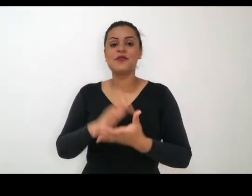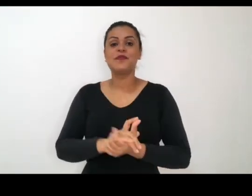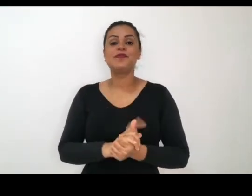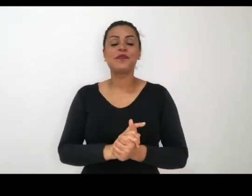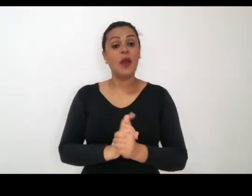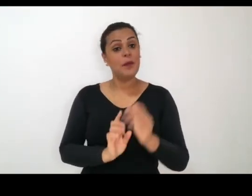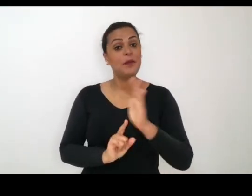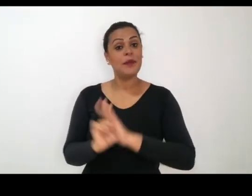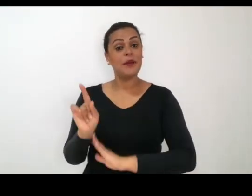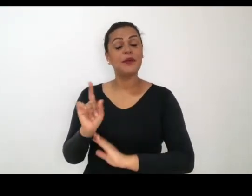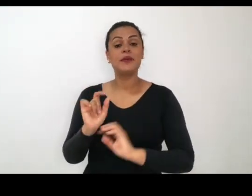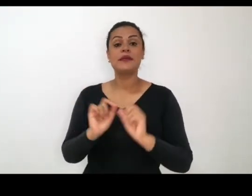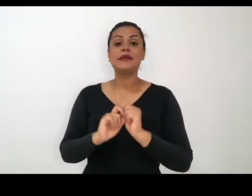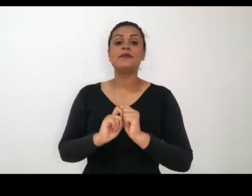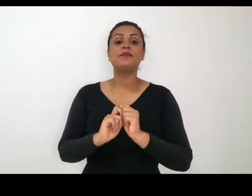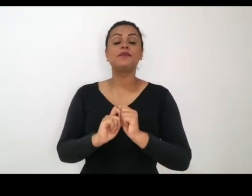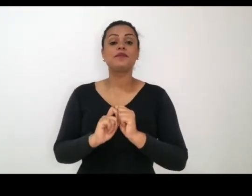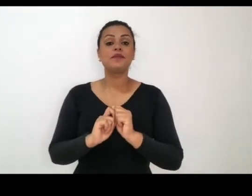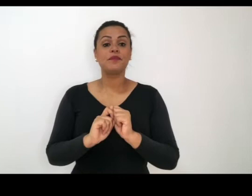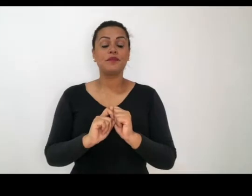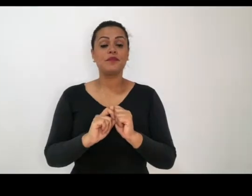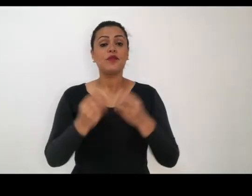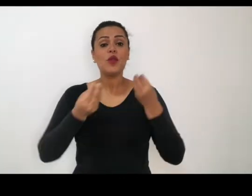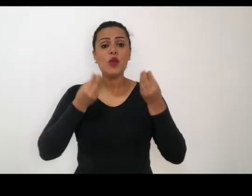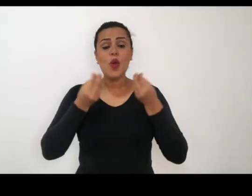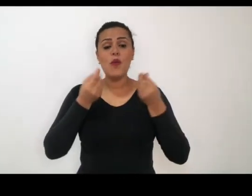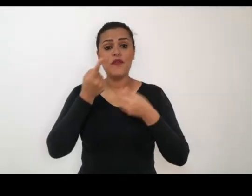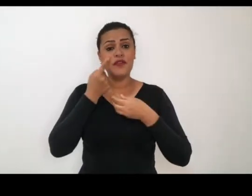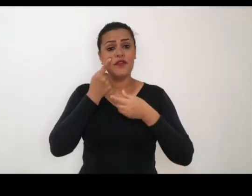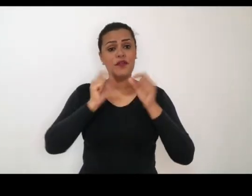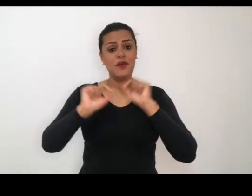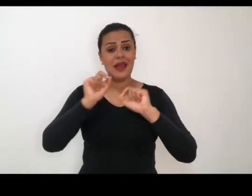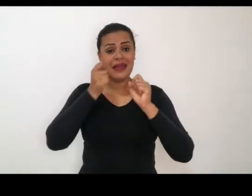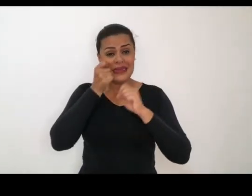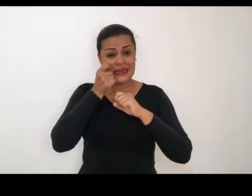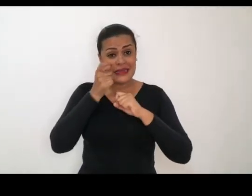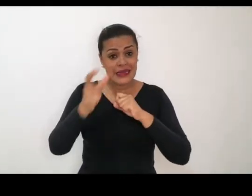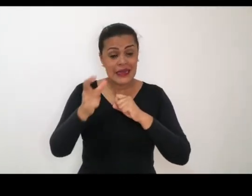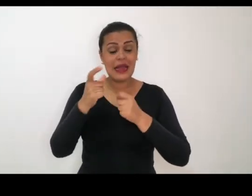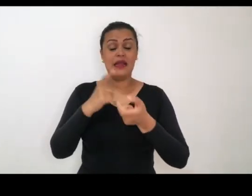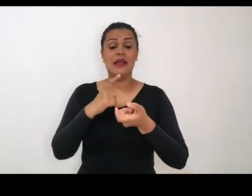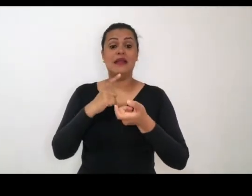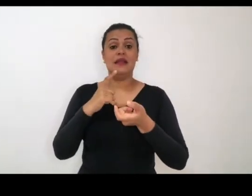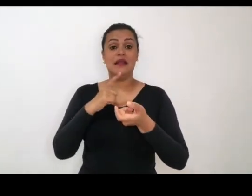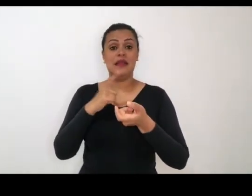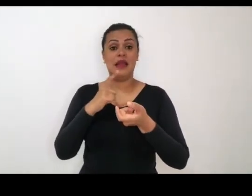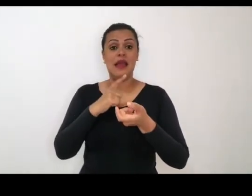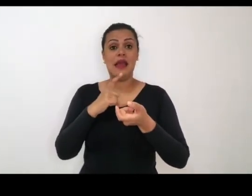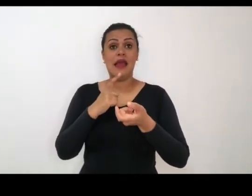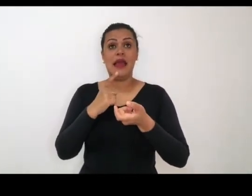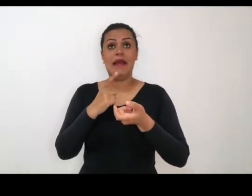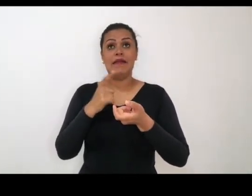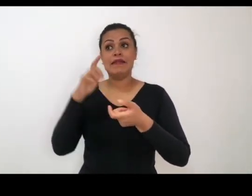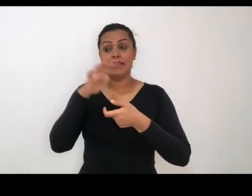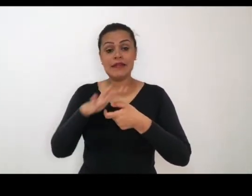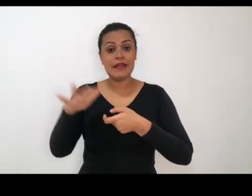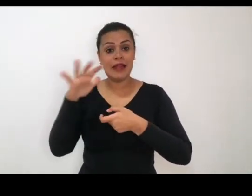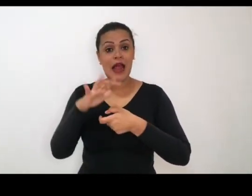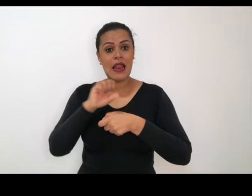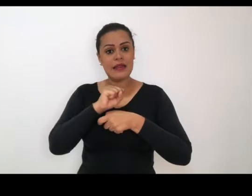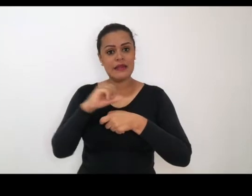quadro, né, de interesses e de produções ou não nesse campo agora em Santa Catarina? A produção